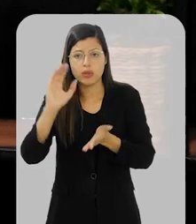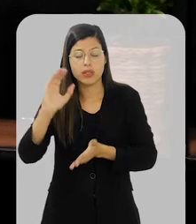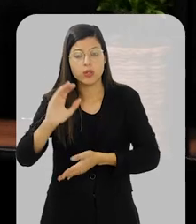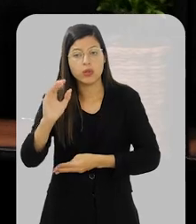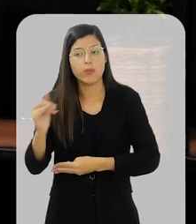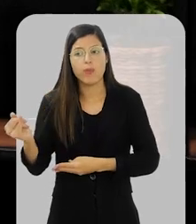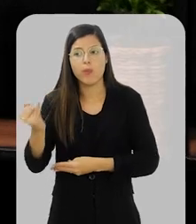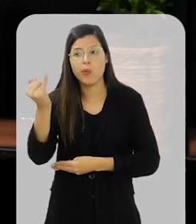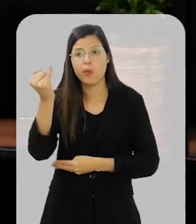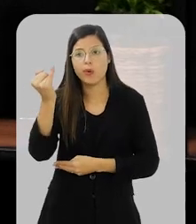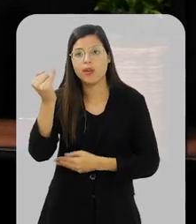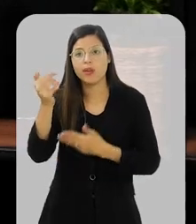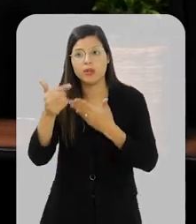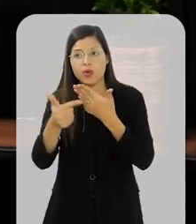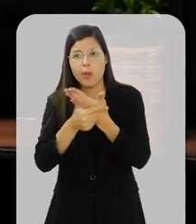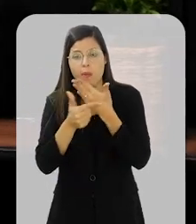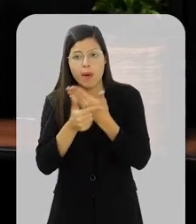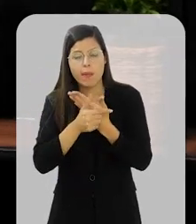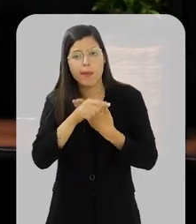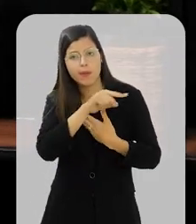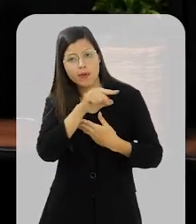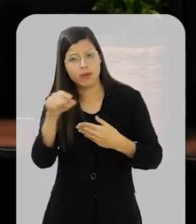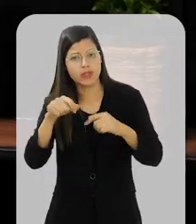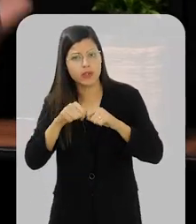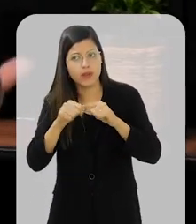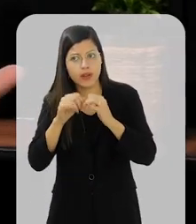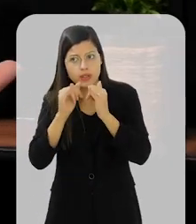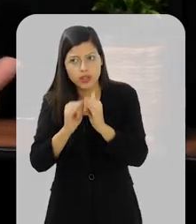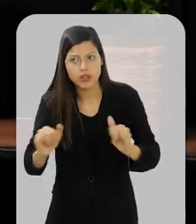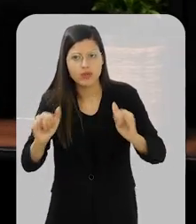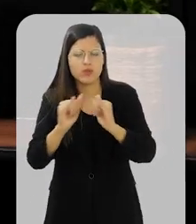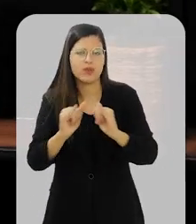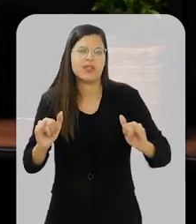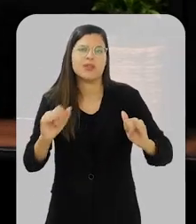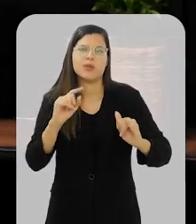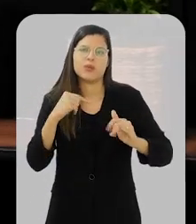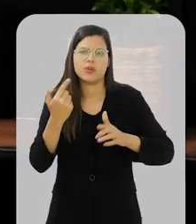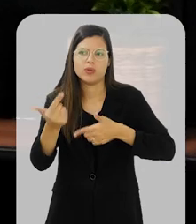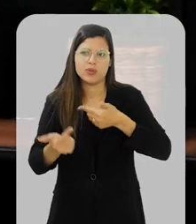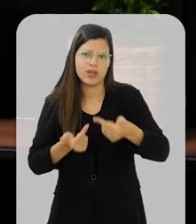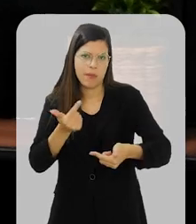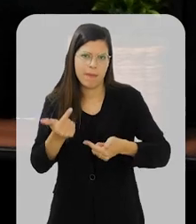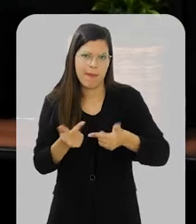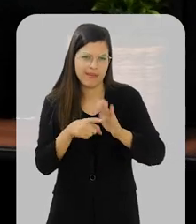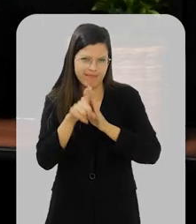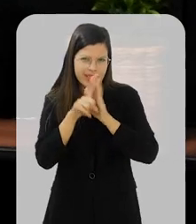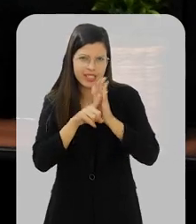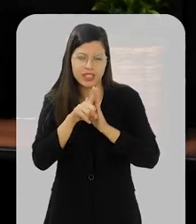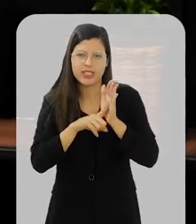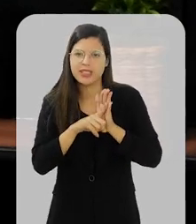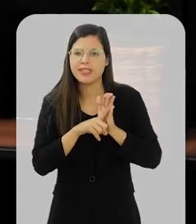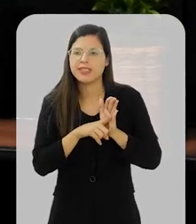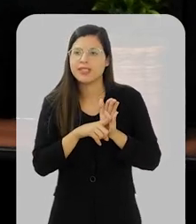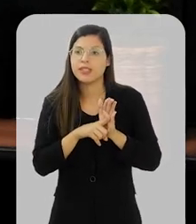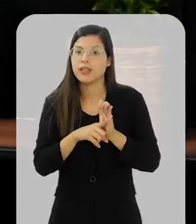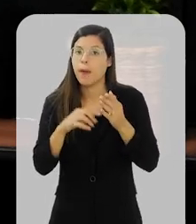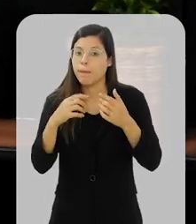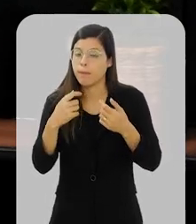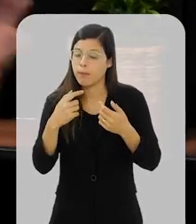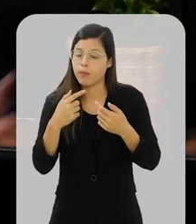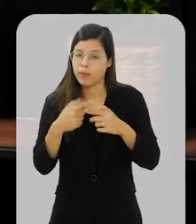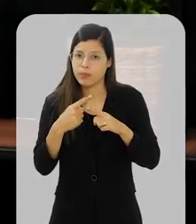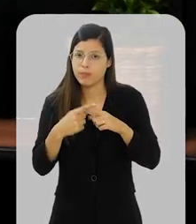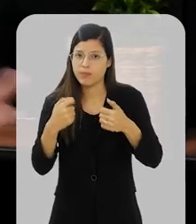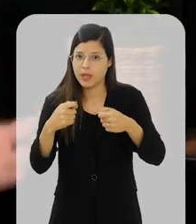artigos científicos, muito importante o papel que vocês fazem, né, da divulgação dos nossos trabalhos, porque eu acho que é isso. Nós